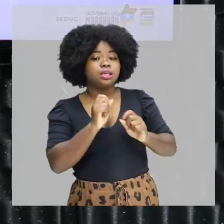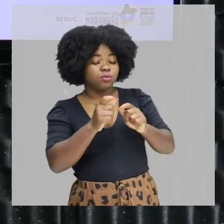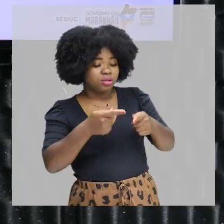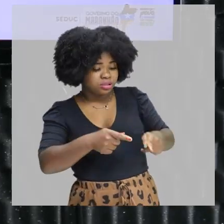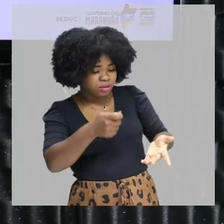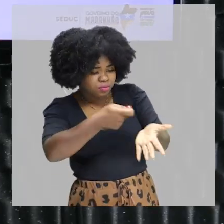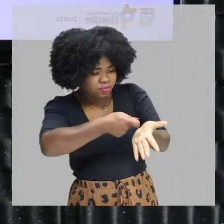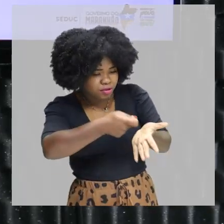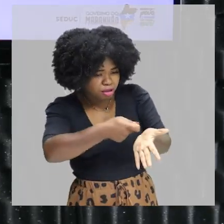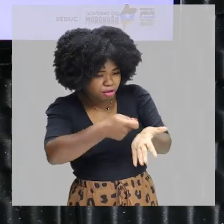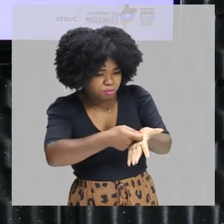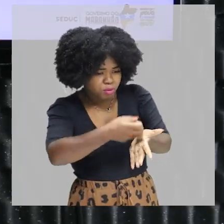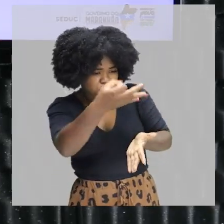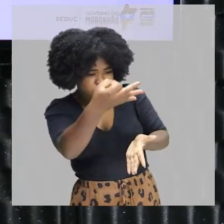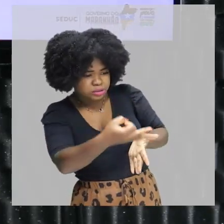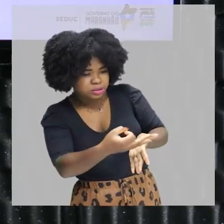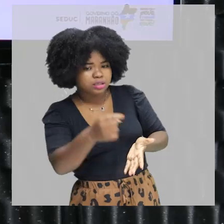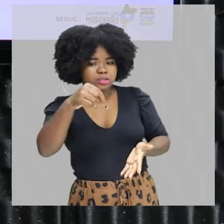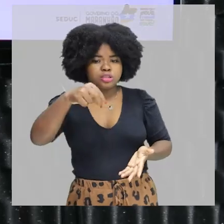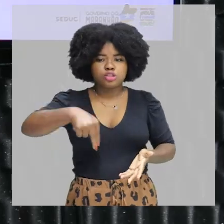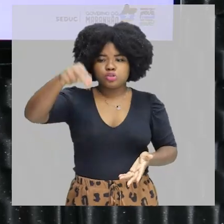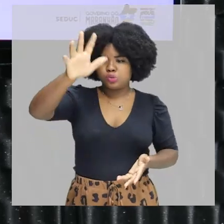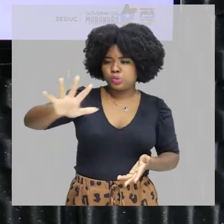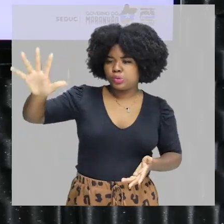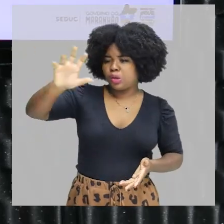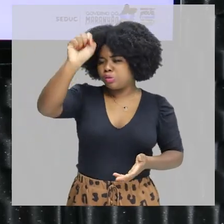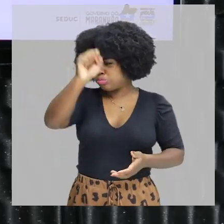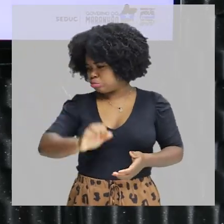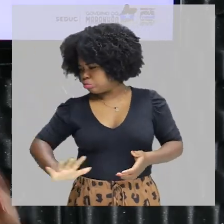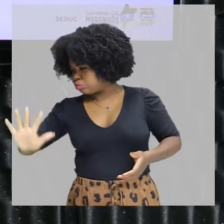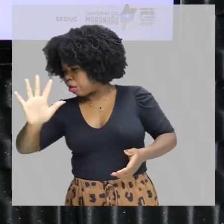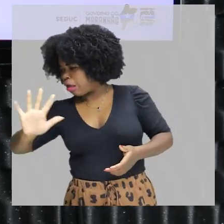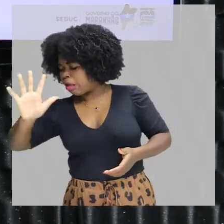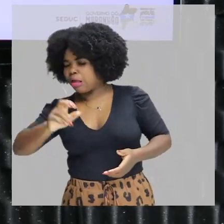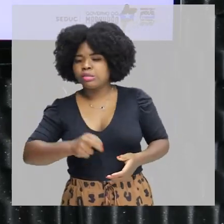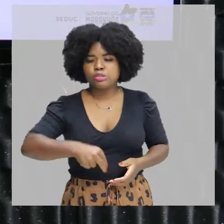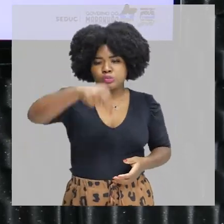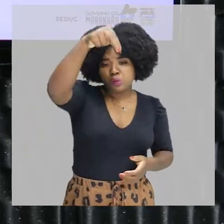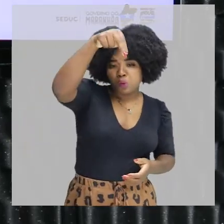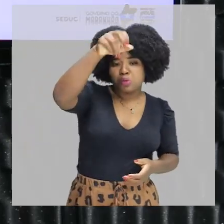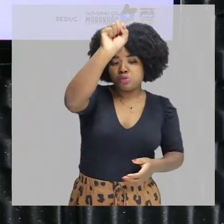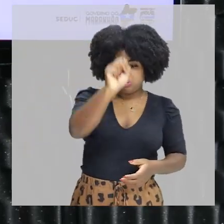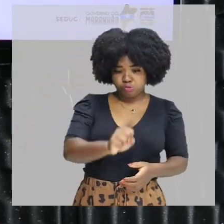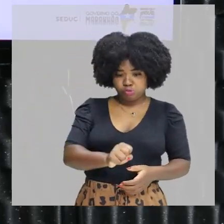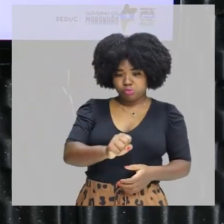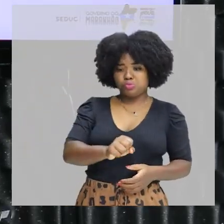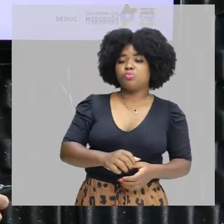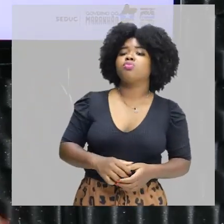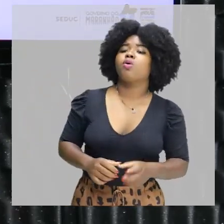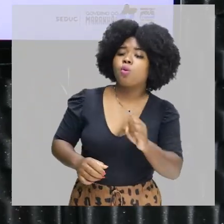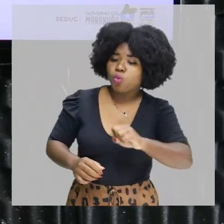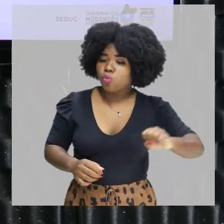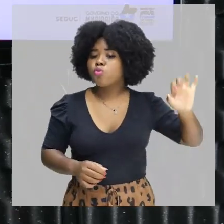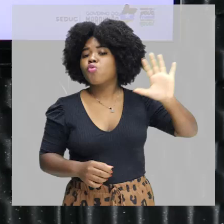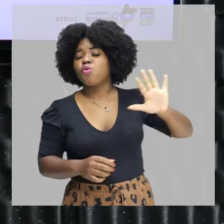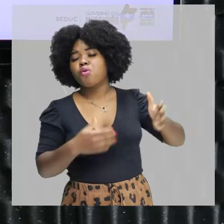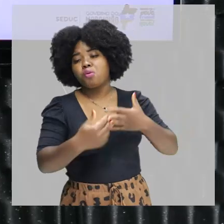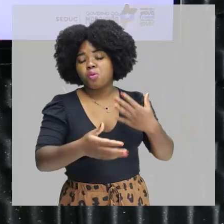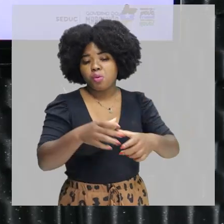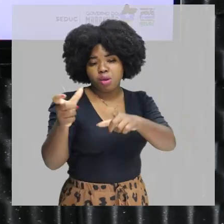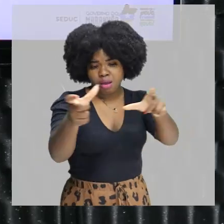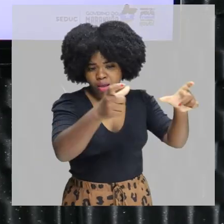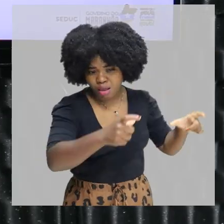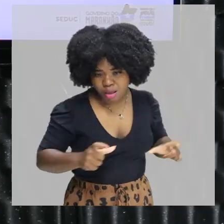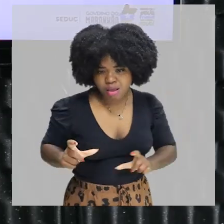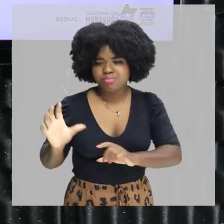padrão, seja aqui no Nordeste, Sudeste, Norte, Sul, Centro-Oeste, ou seja, qualquer região do país.